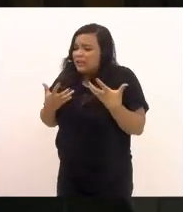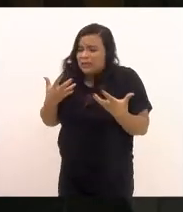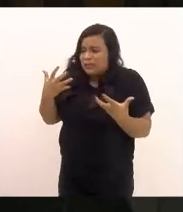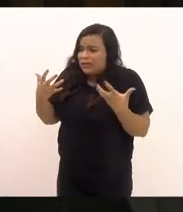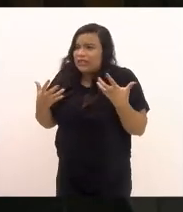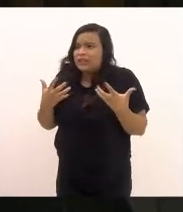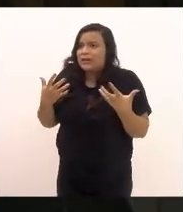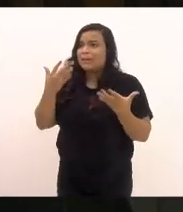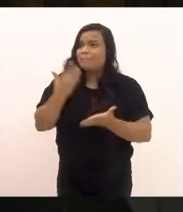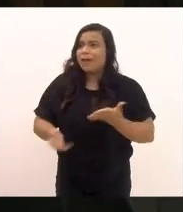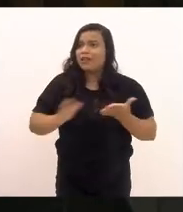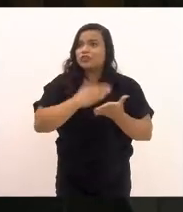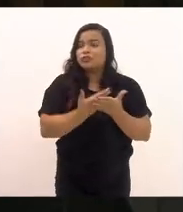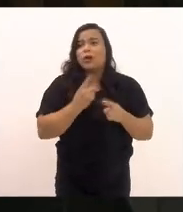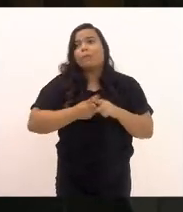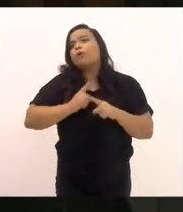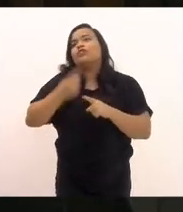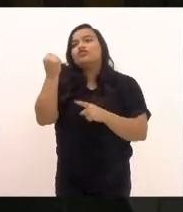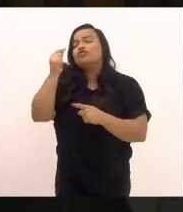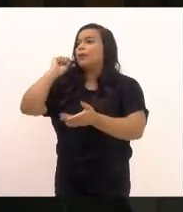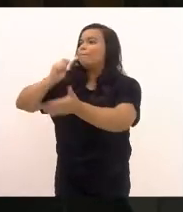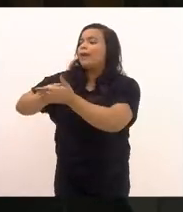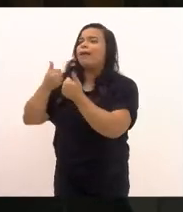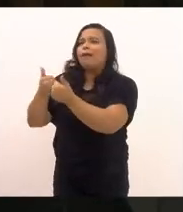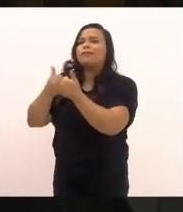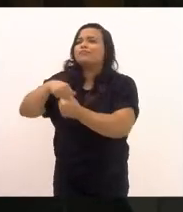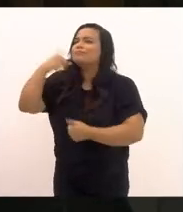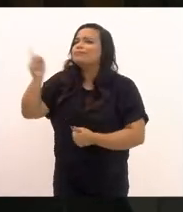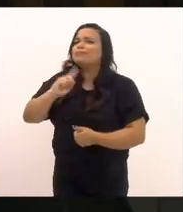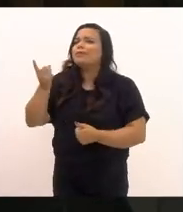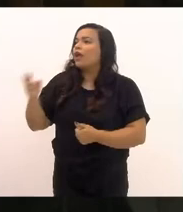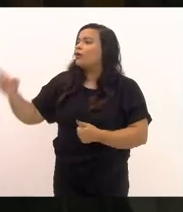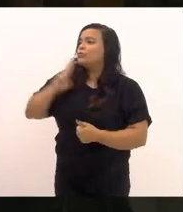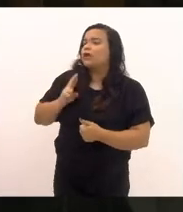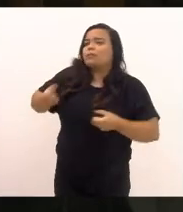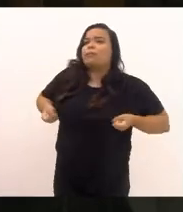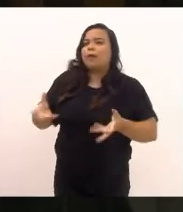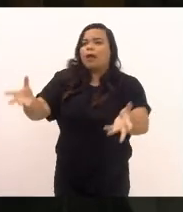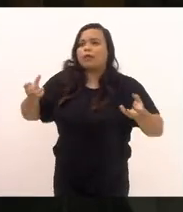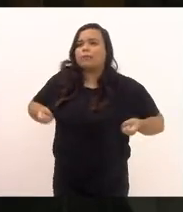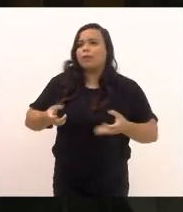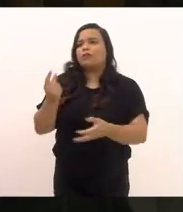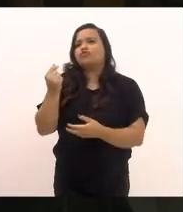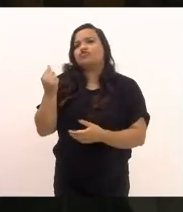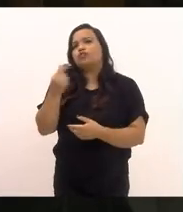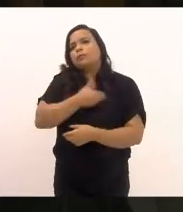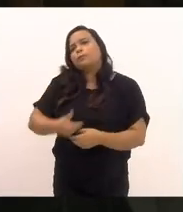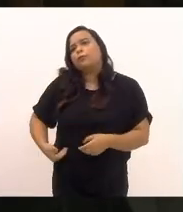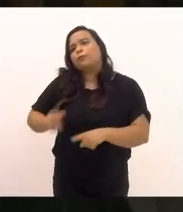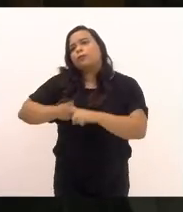escolar por não conseguir pagar a passagem, e tinha como resultado o desperdício de dinheiro público. Porque você